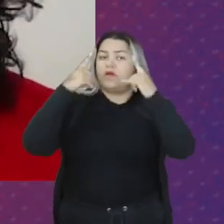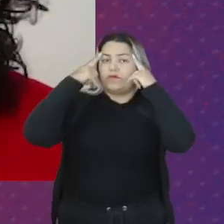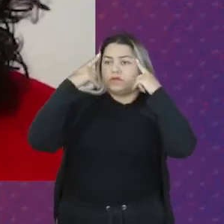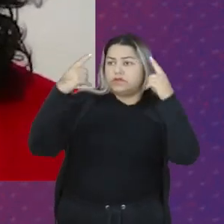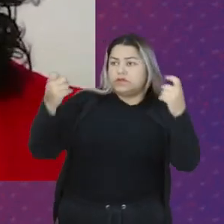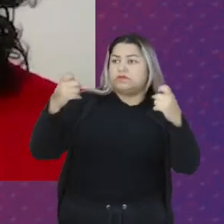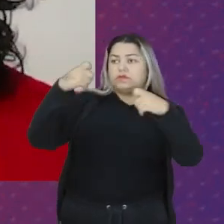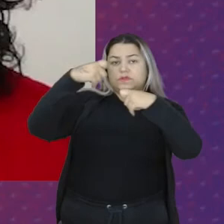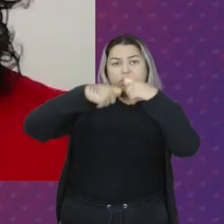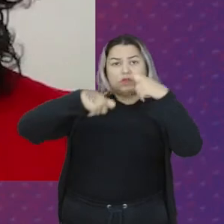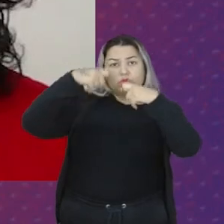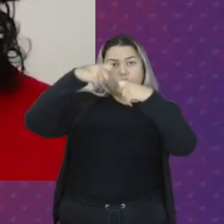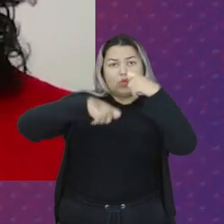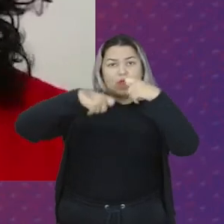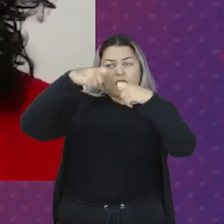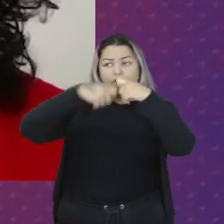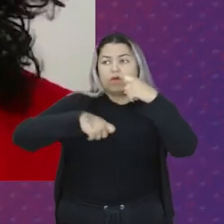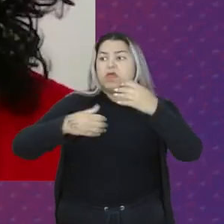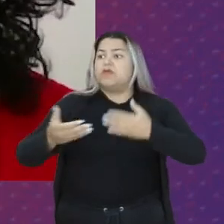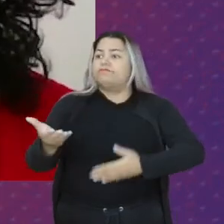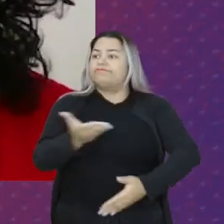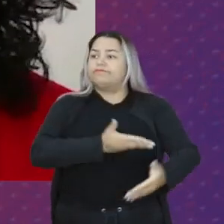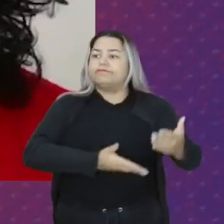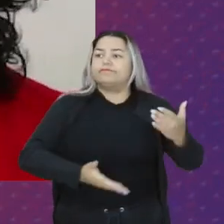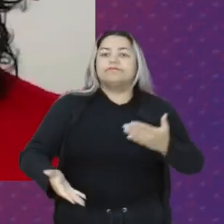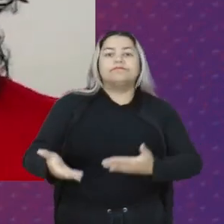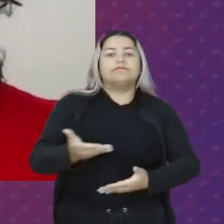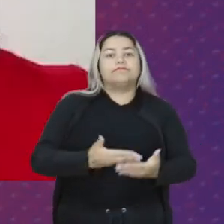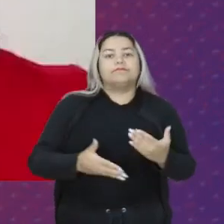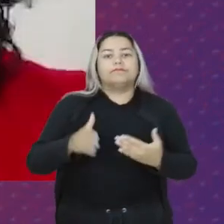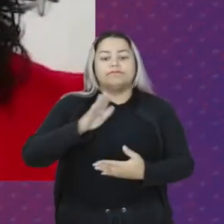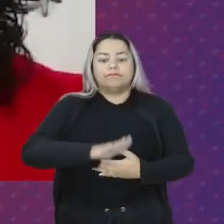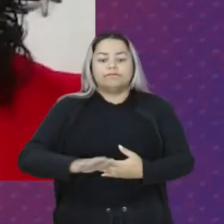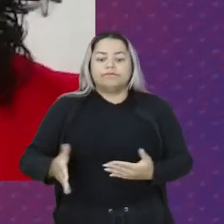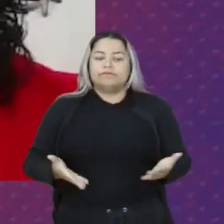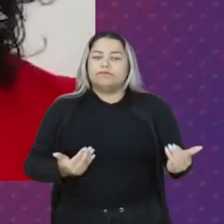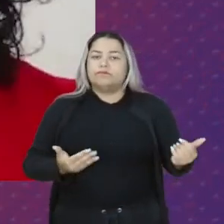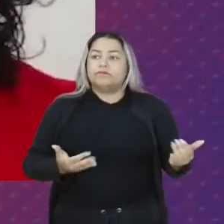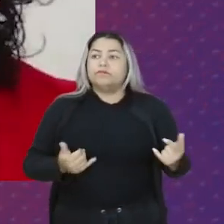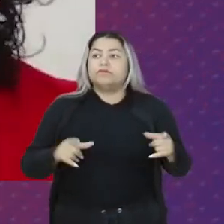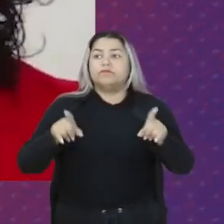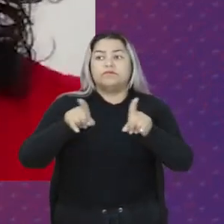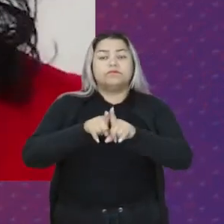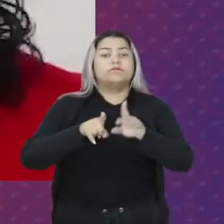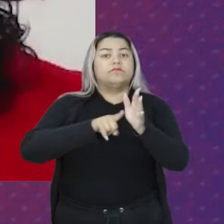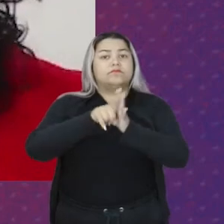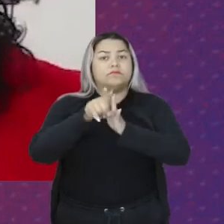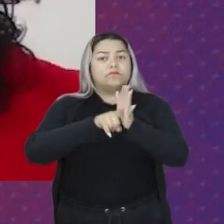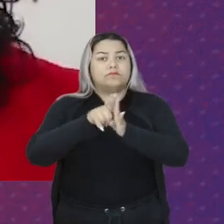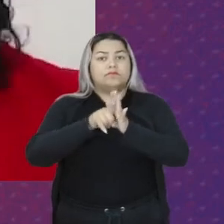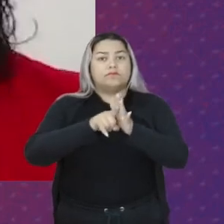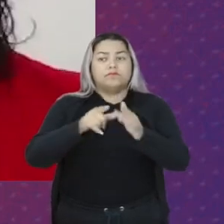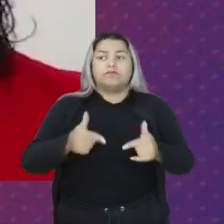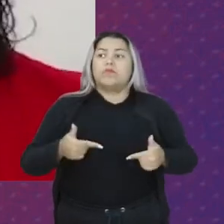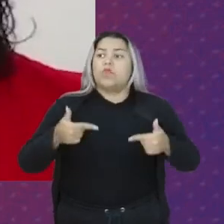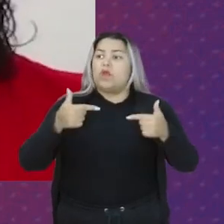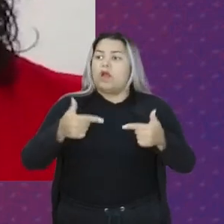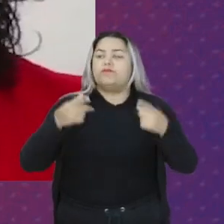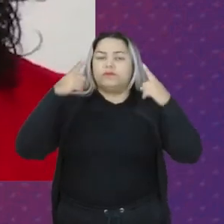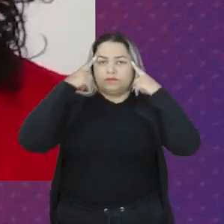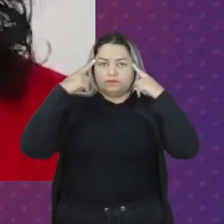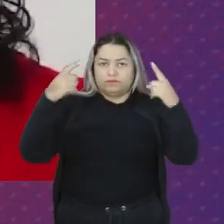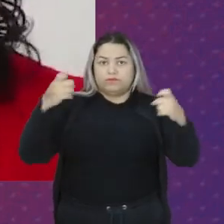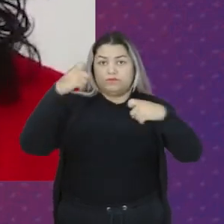violência sexual envolvendo crianças e adolescentes. De acordo com o Plano Nacional de Enfrentamento à